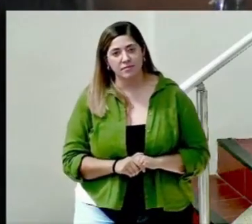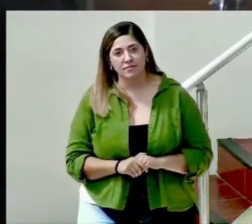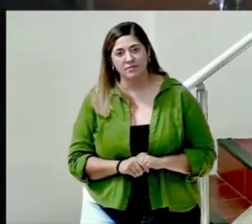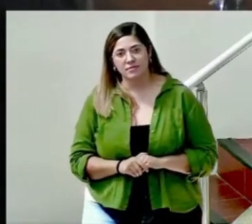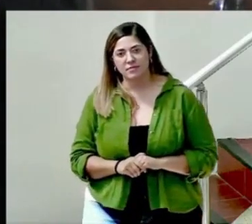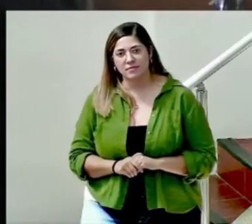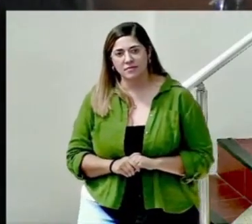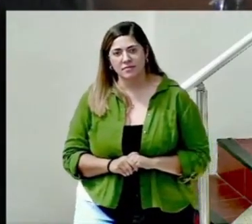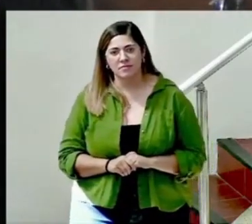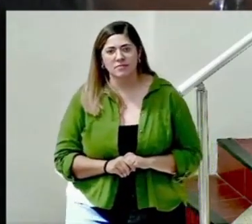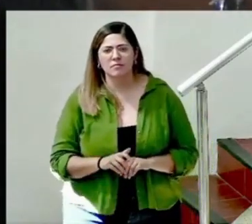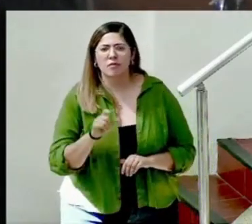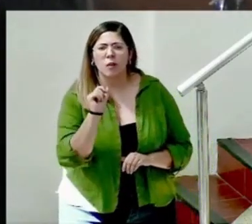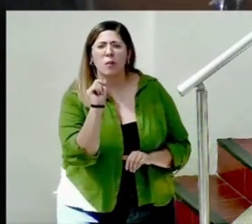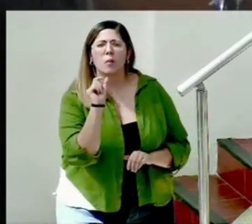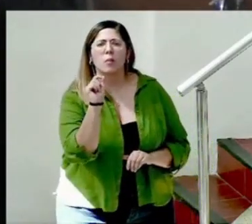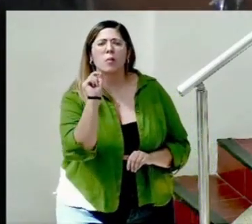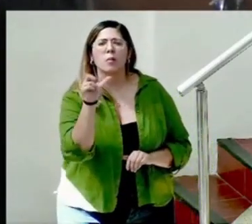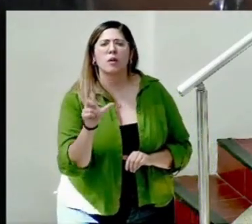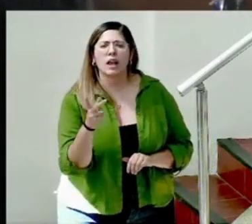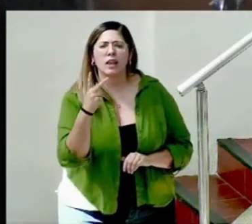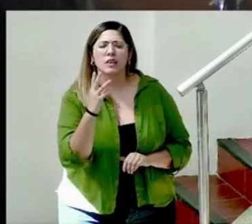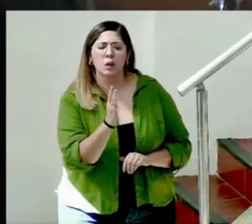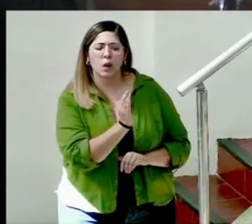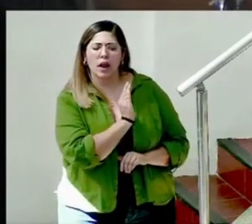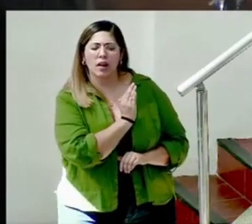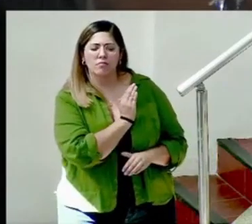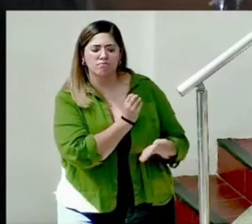o que tem dominado o teu coração?